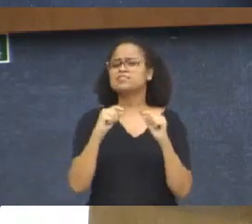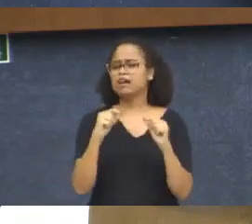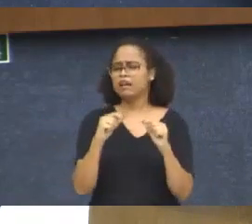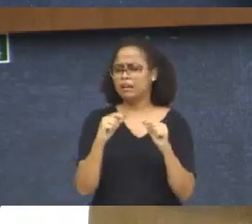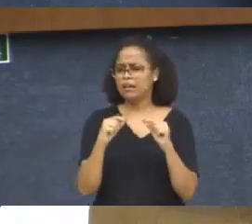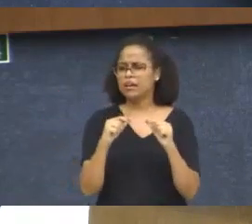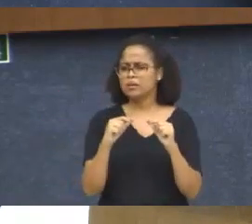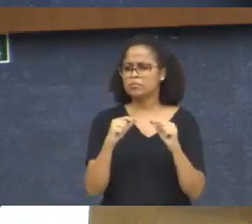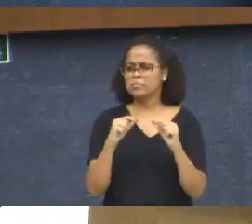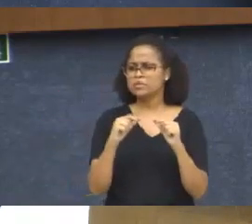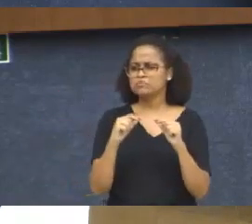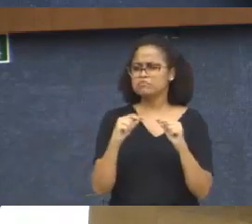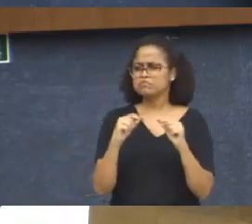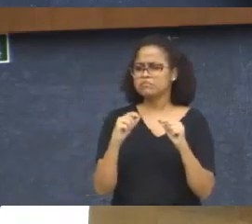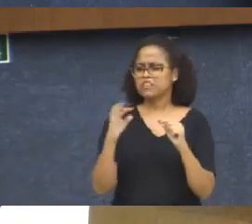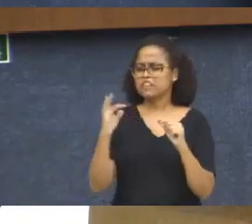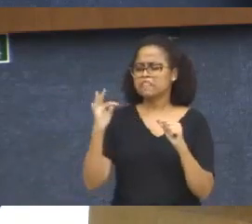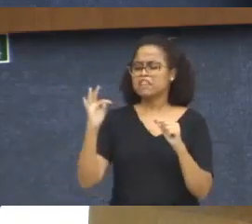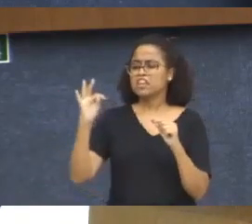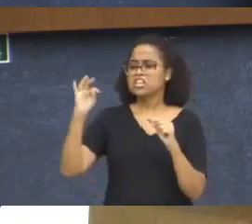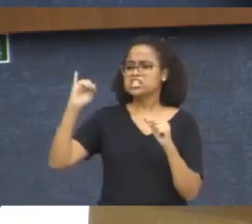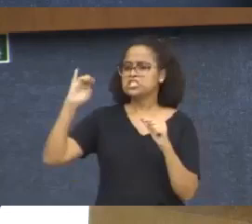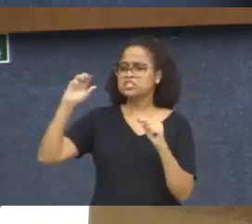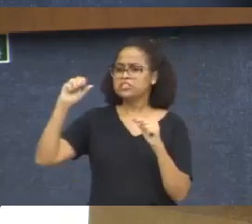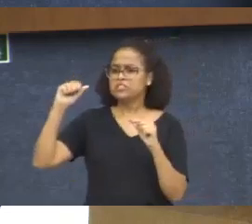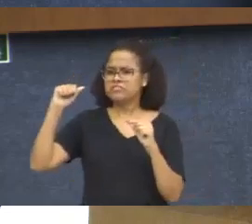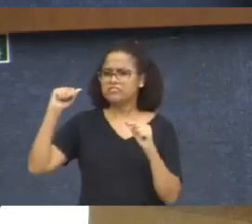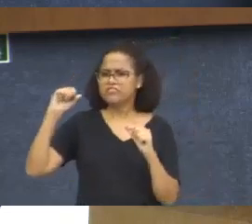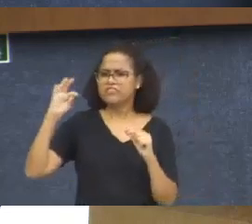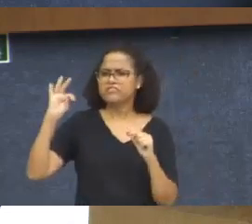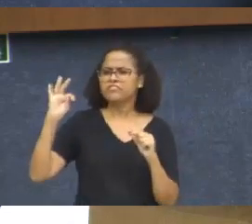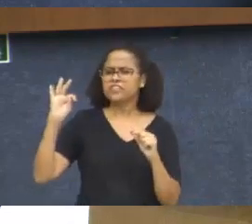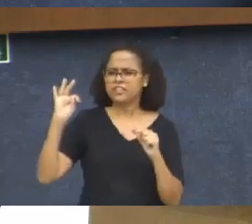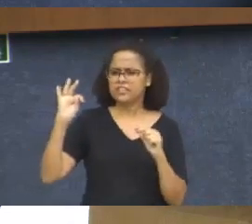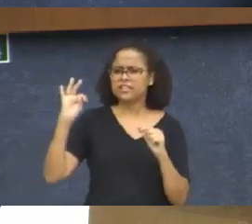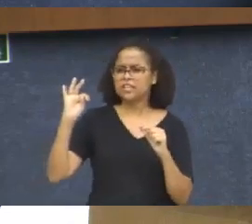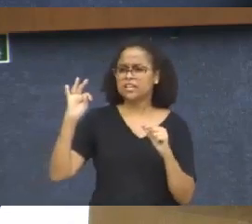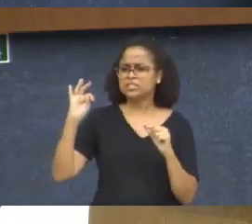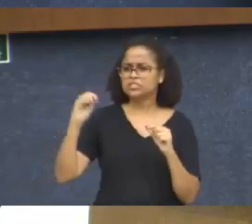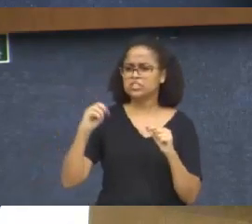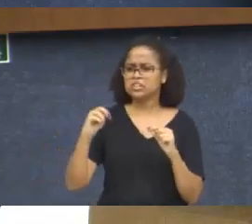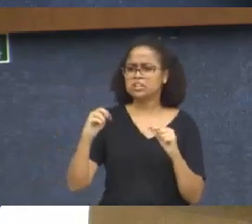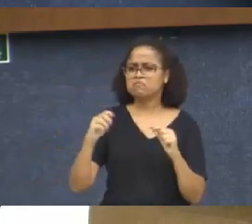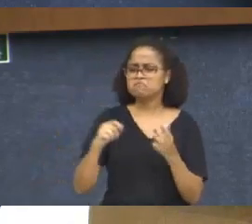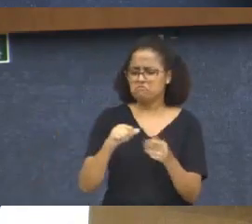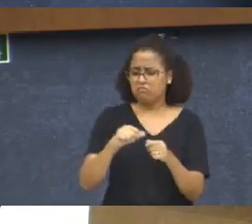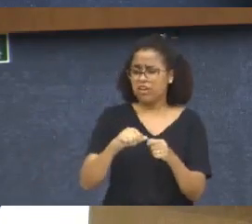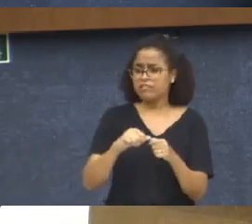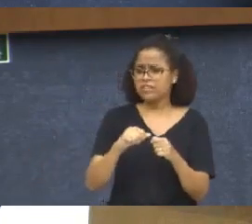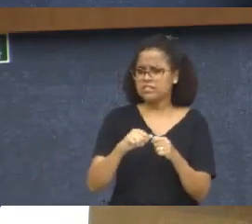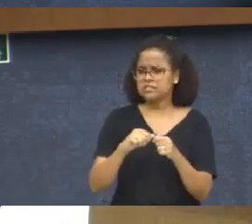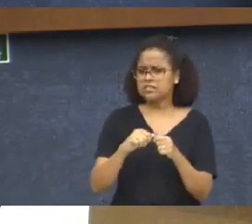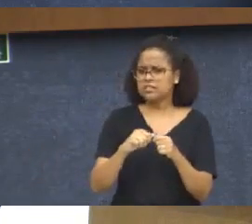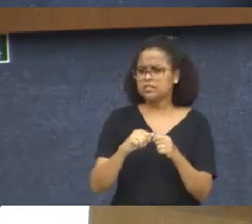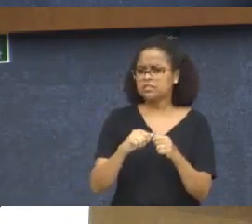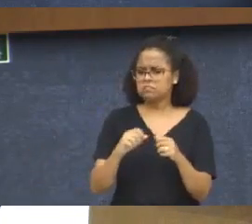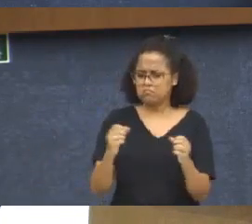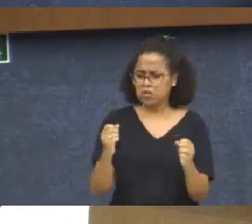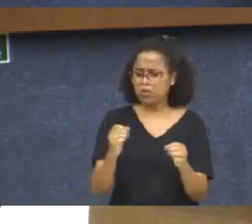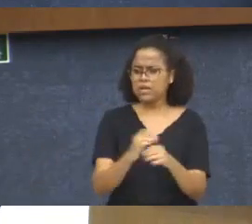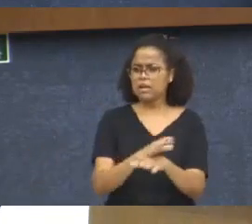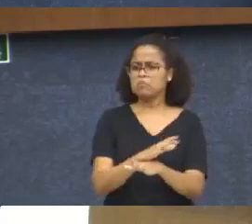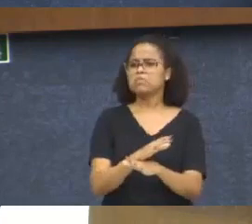esse Fiat Doblô, que vale R$55 mil, não vai fazer com que não fique por isso mesmo.